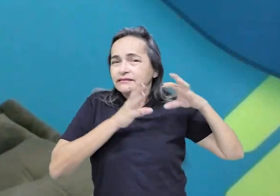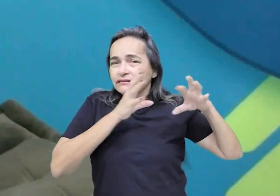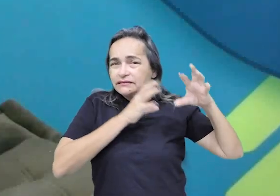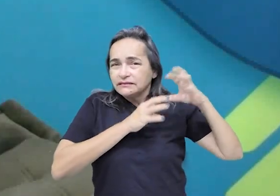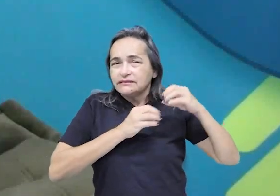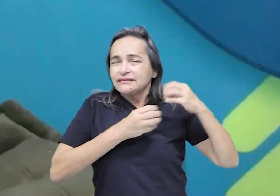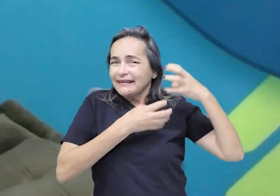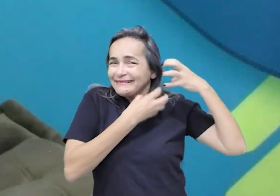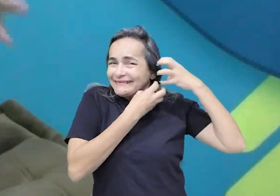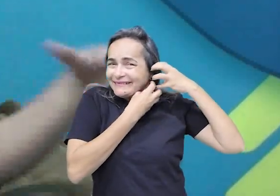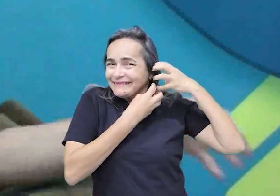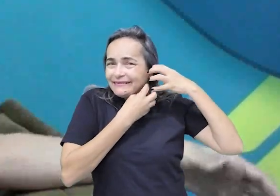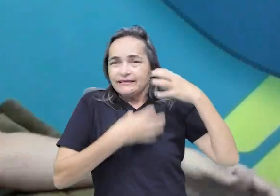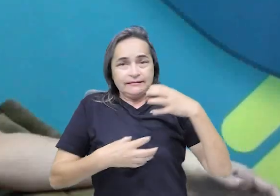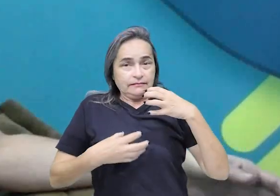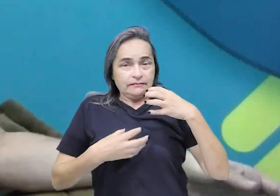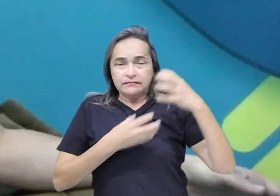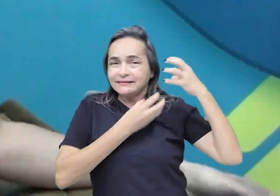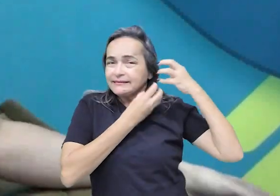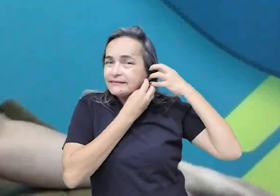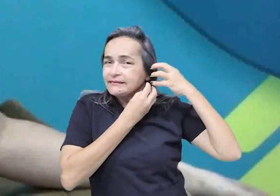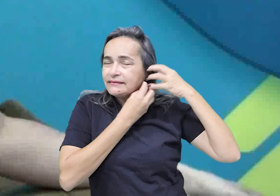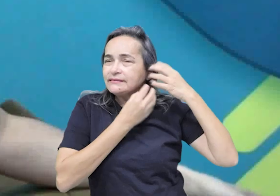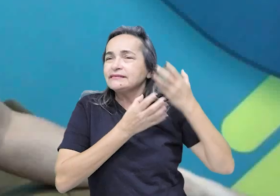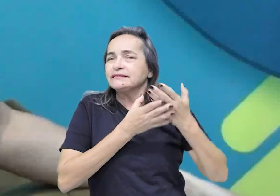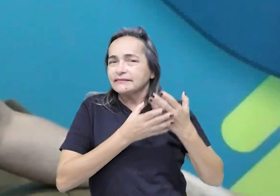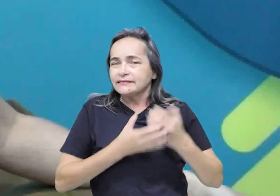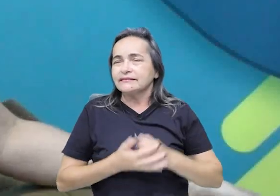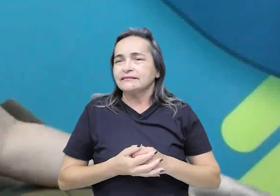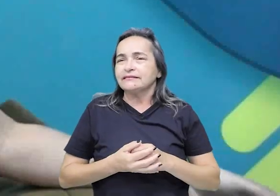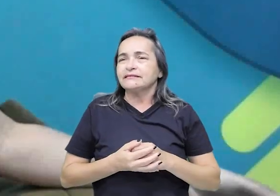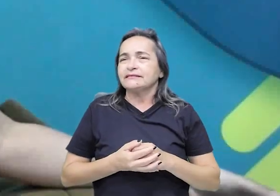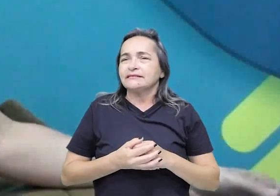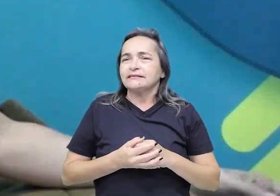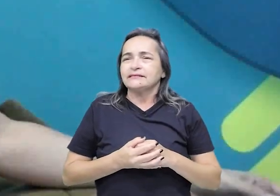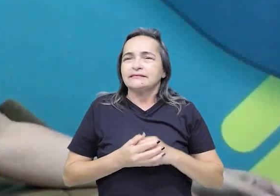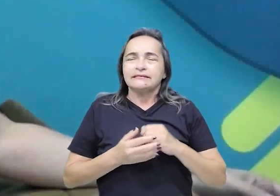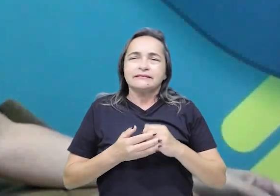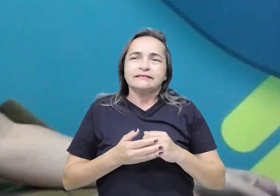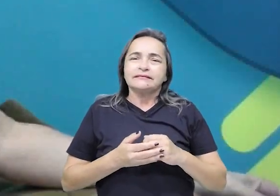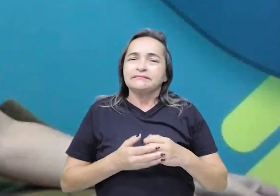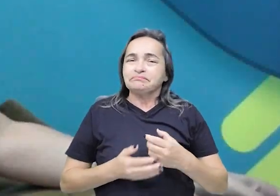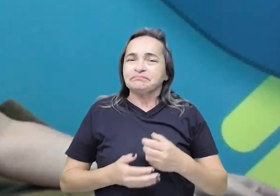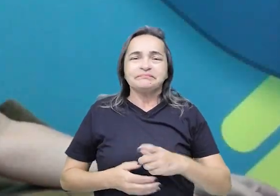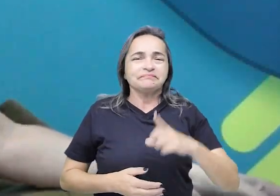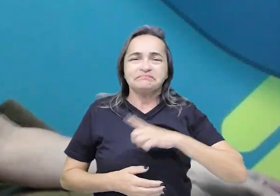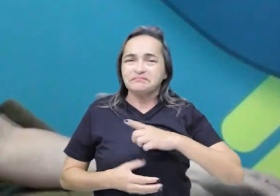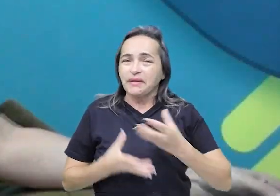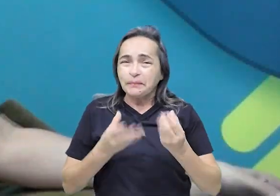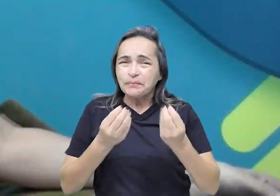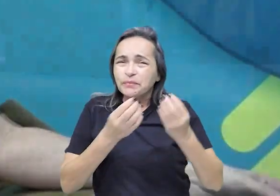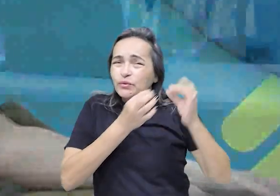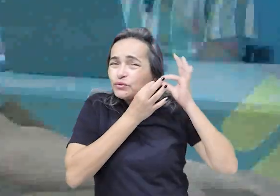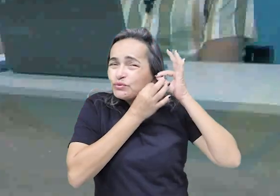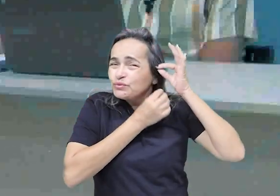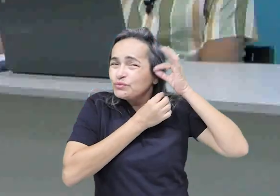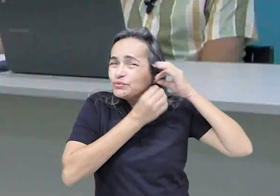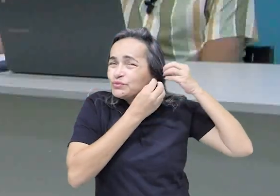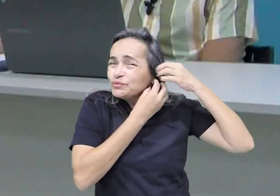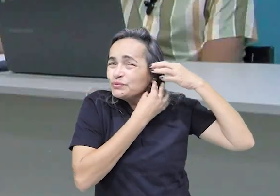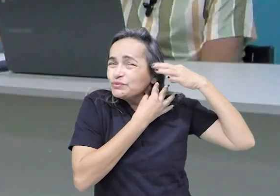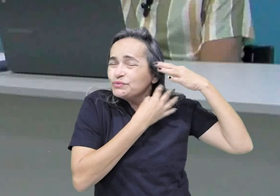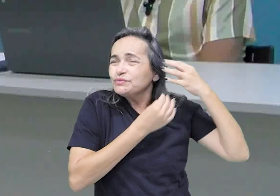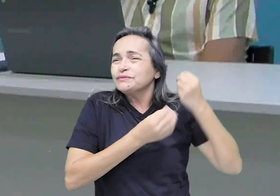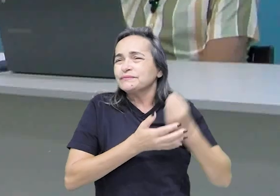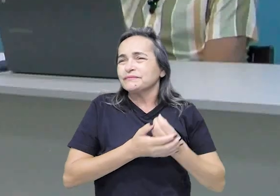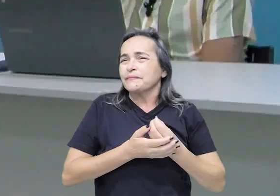Ela é uma região muito sensível. Então, ela traz sensações bem diferentes tem muitos receptores aqui dentro. Inclusive no campo